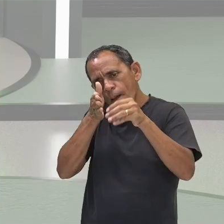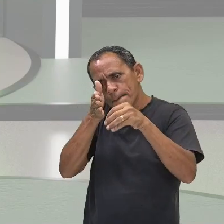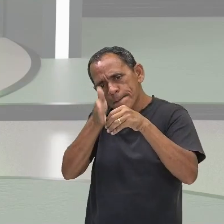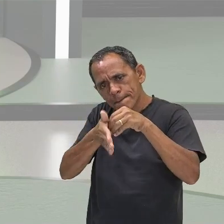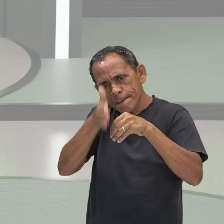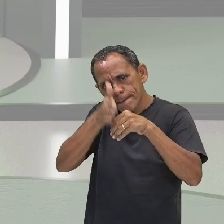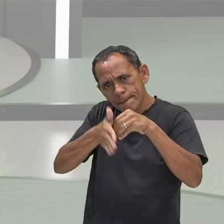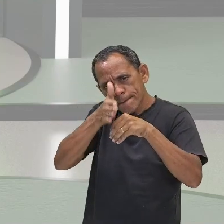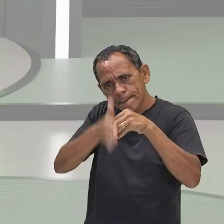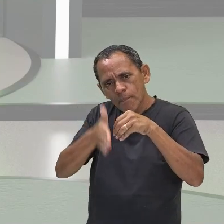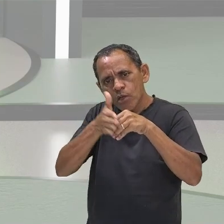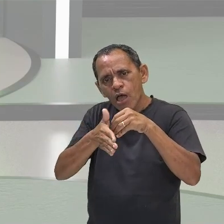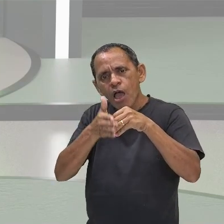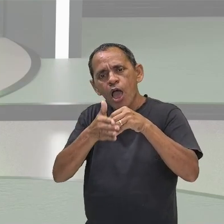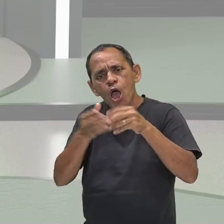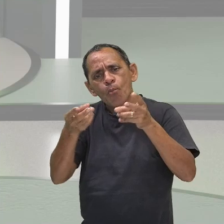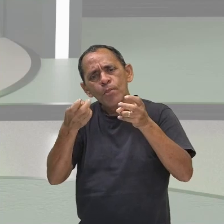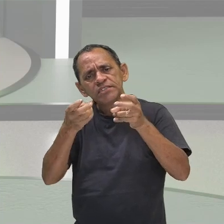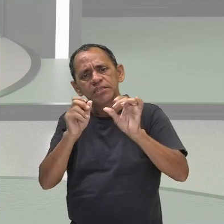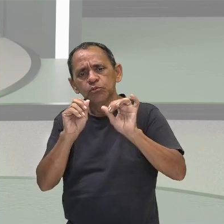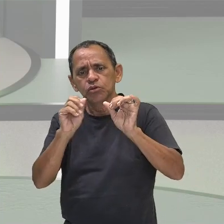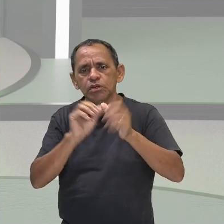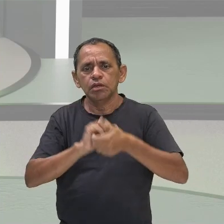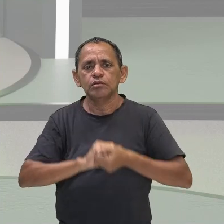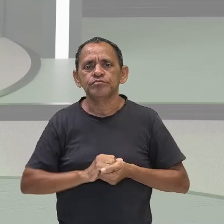o testículo, tá?